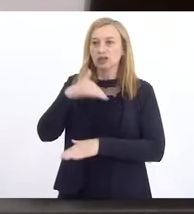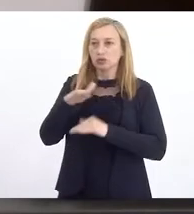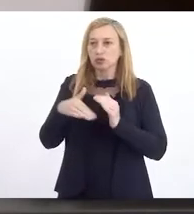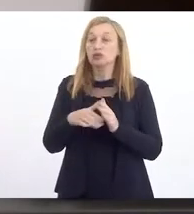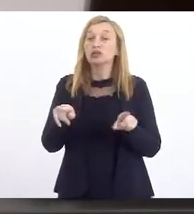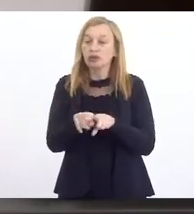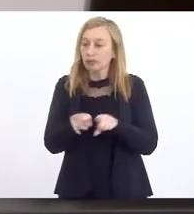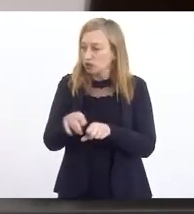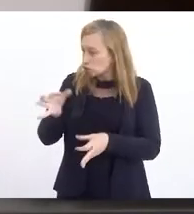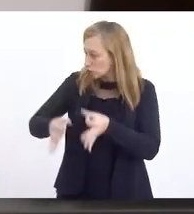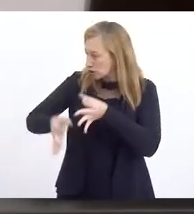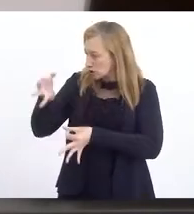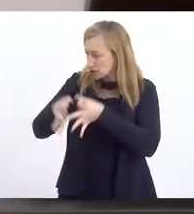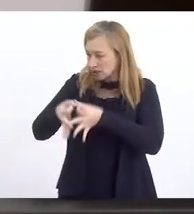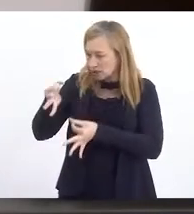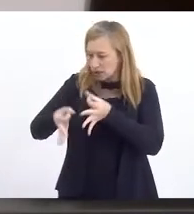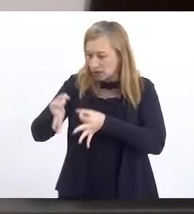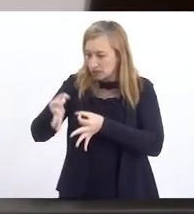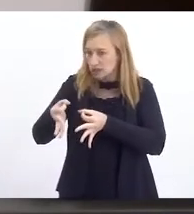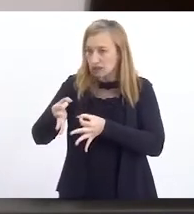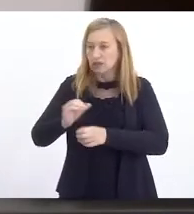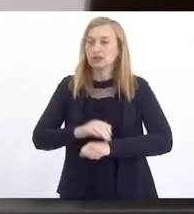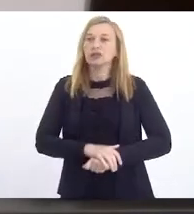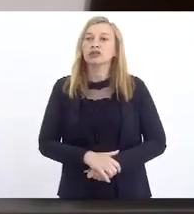judiciais são os créditos